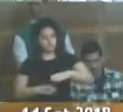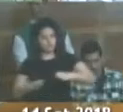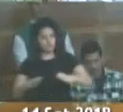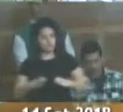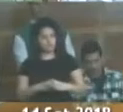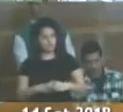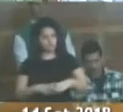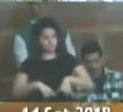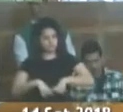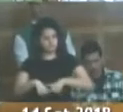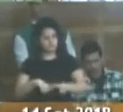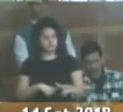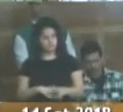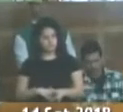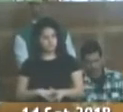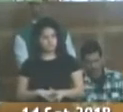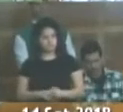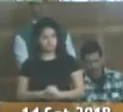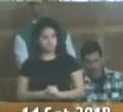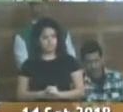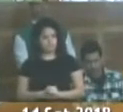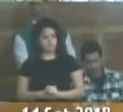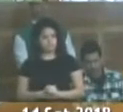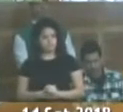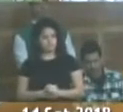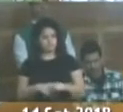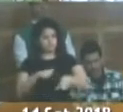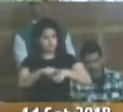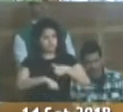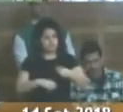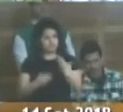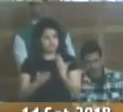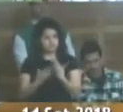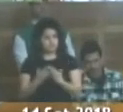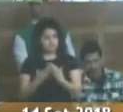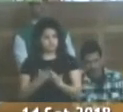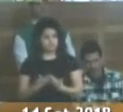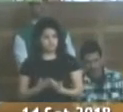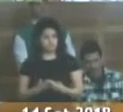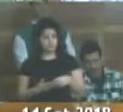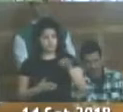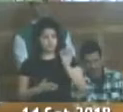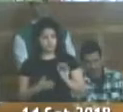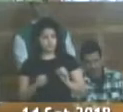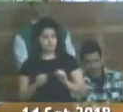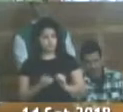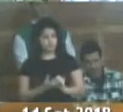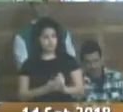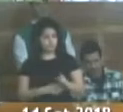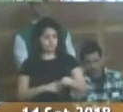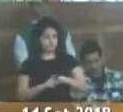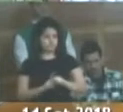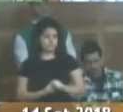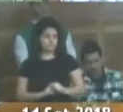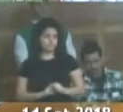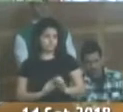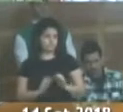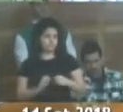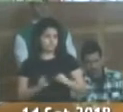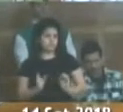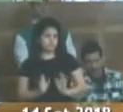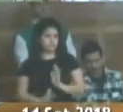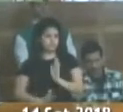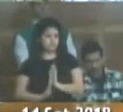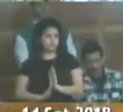permanente de trabalho e agir de maneira a transformar a escola e para adequá-las aos novos tempos e ajudar a preservar a